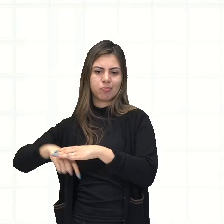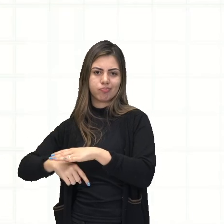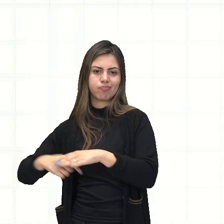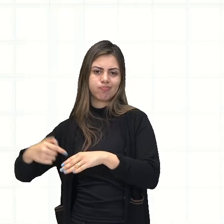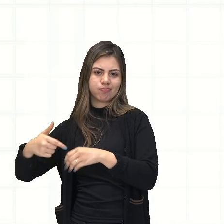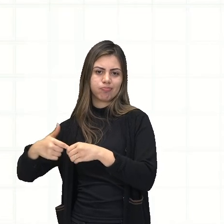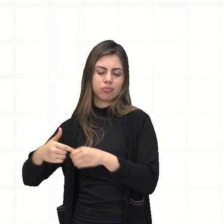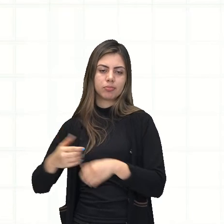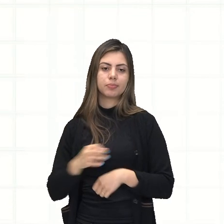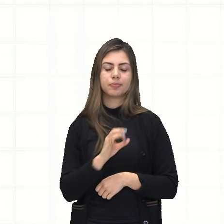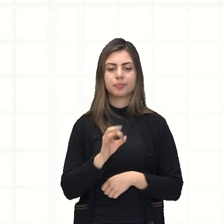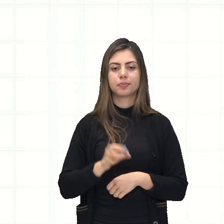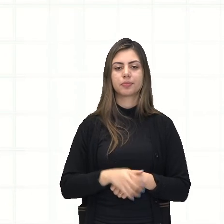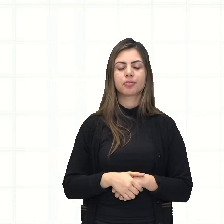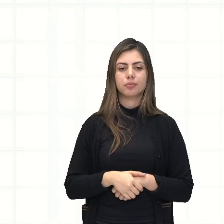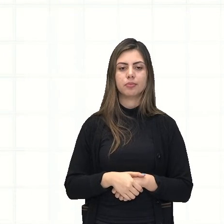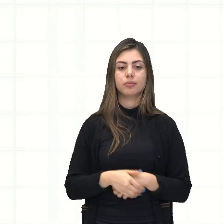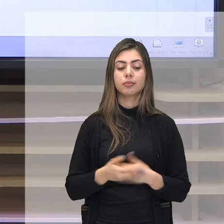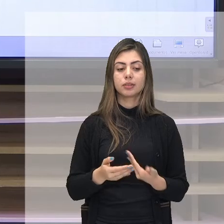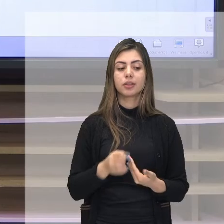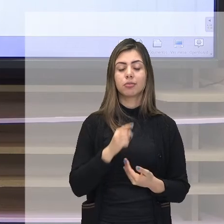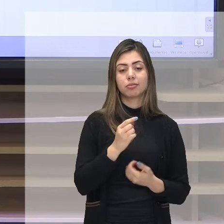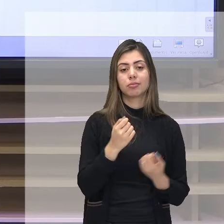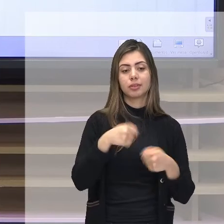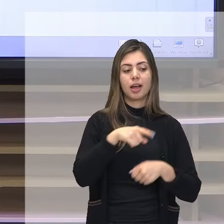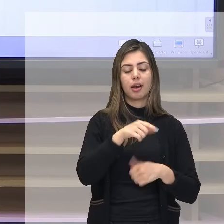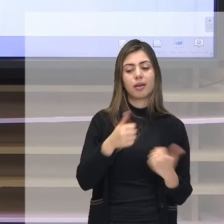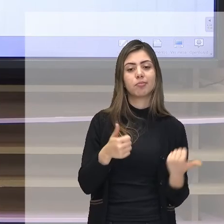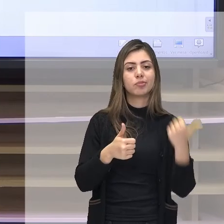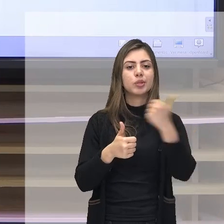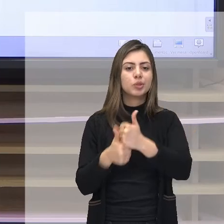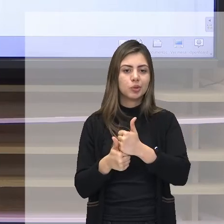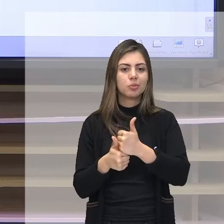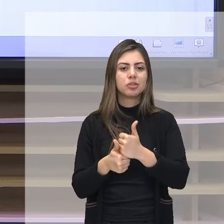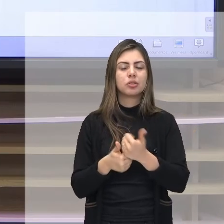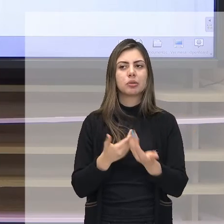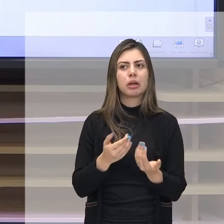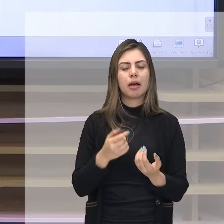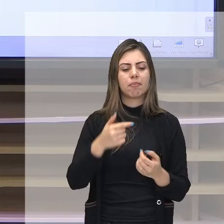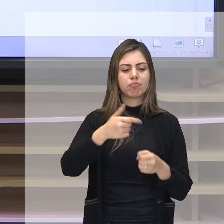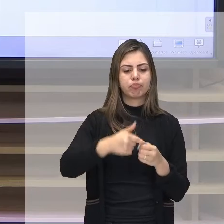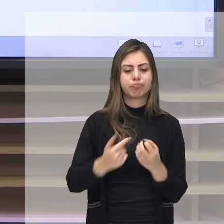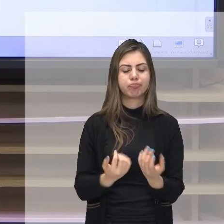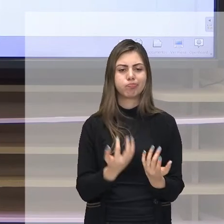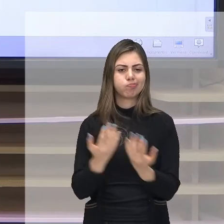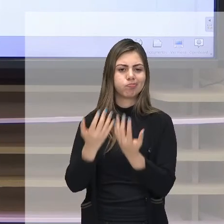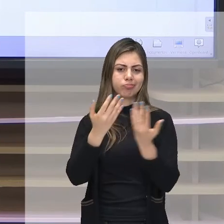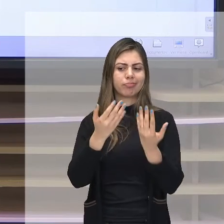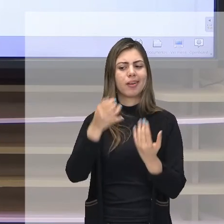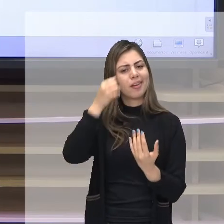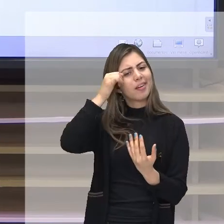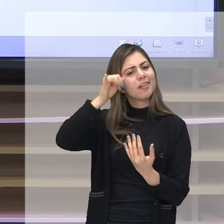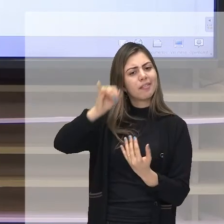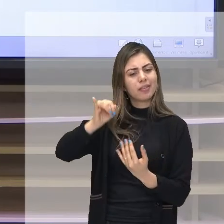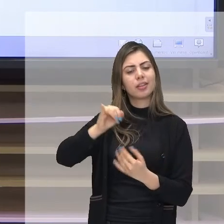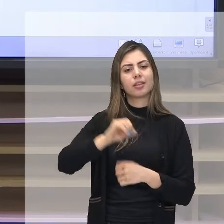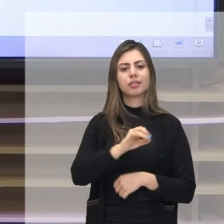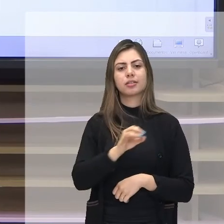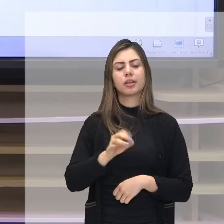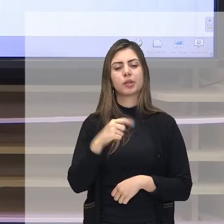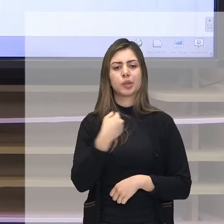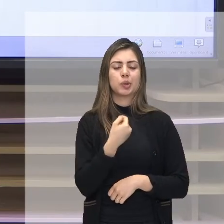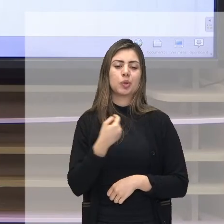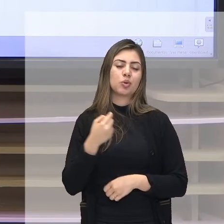como alternativa para substituir essa queima de combustíveis fósseis que a gente utiliza